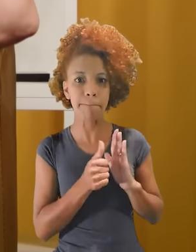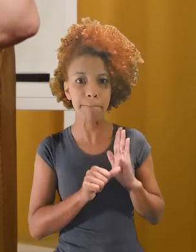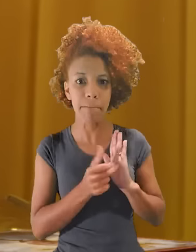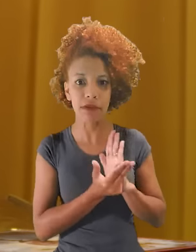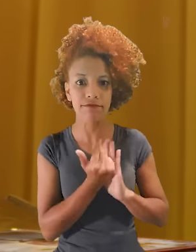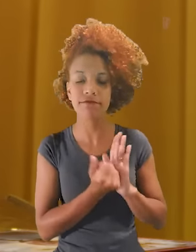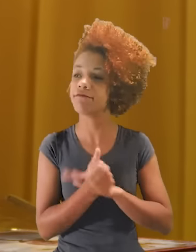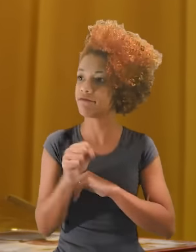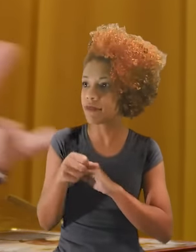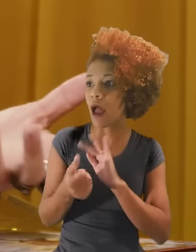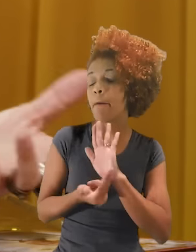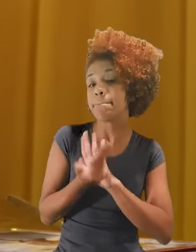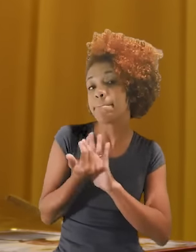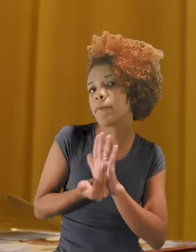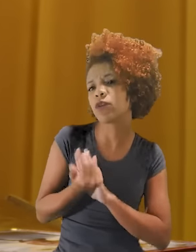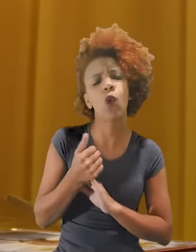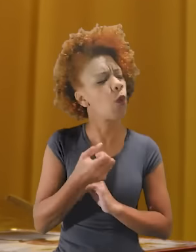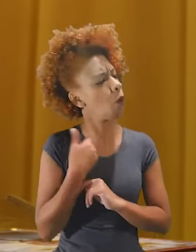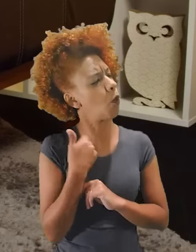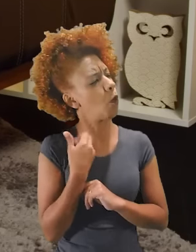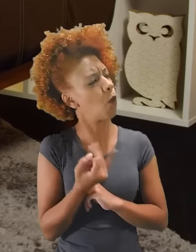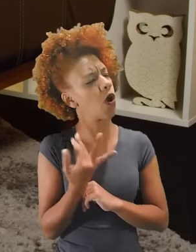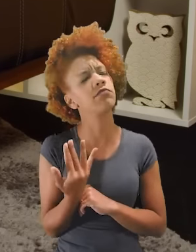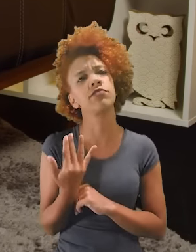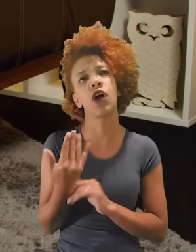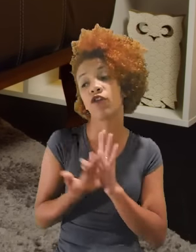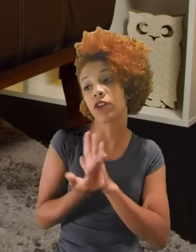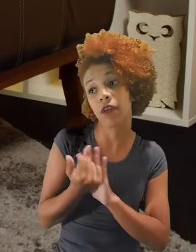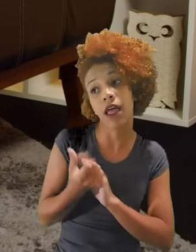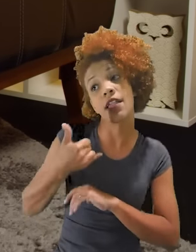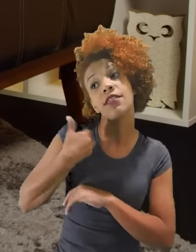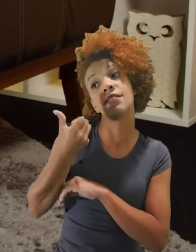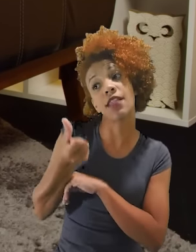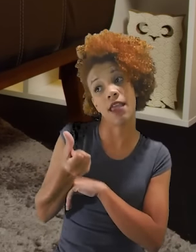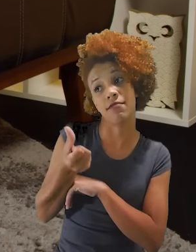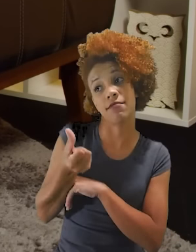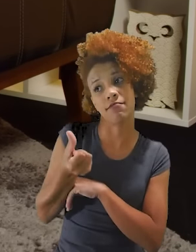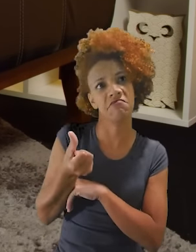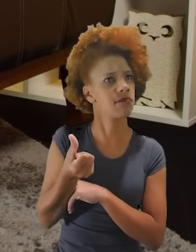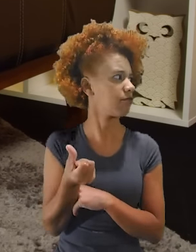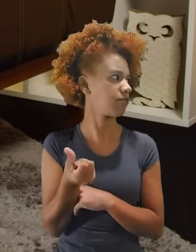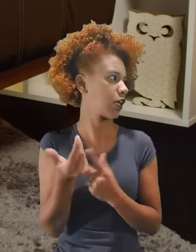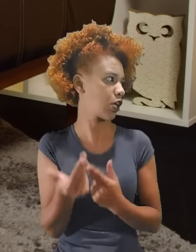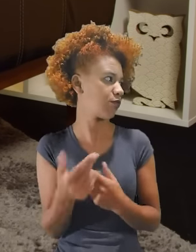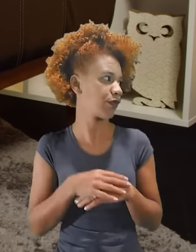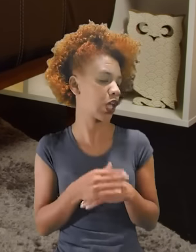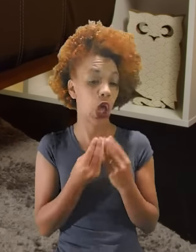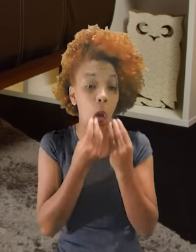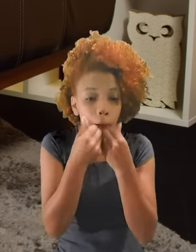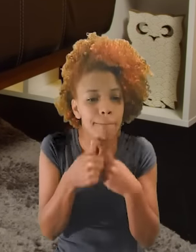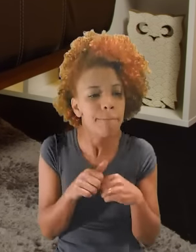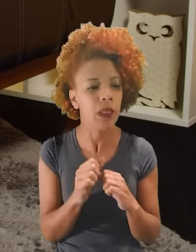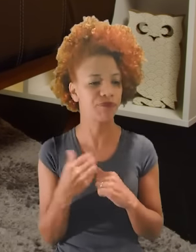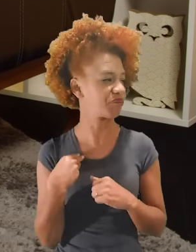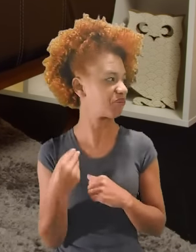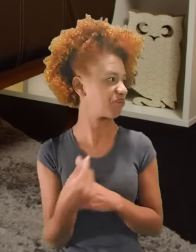primeiro desenho que ele fez, muito, muito engraçado. Quantos anos ele tinha? O Walt Disney, quando ele fez desenho? 6. Que a idade do meu filho que comeu uma esponja.